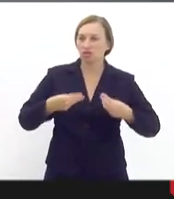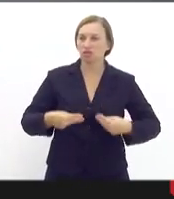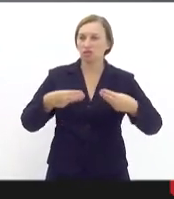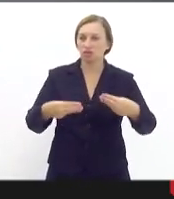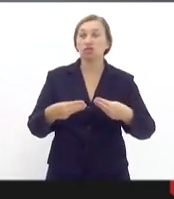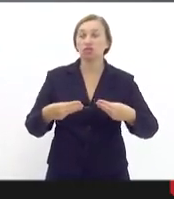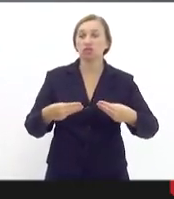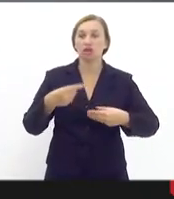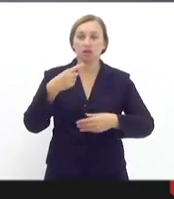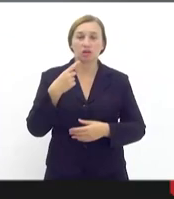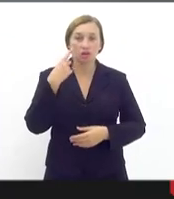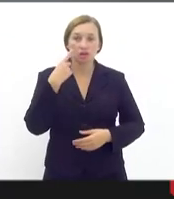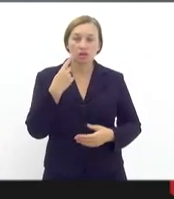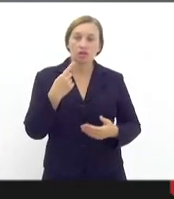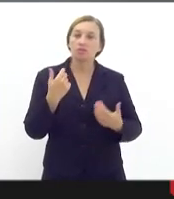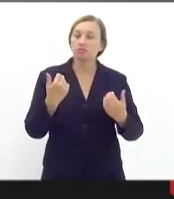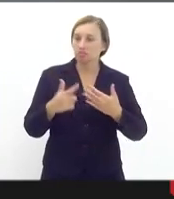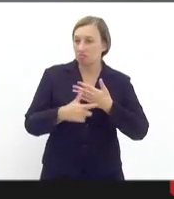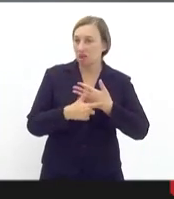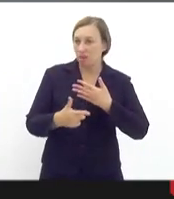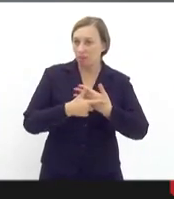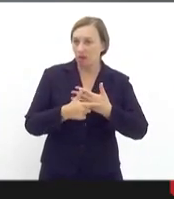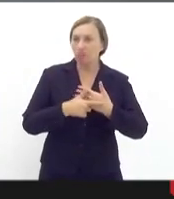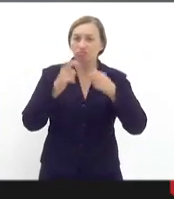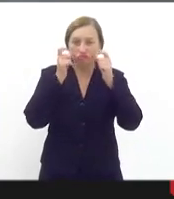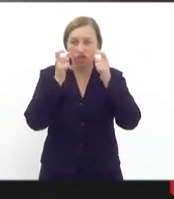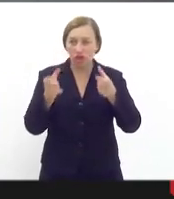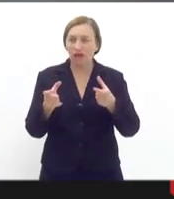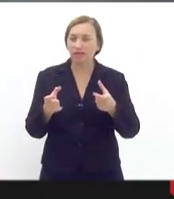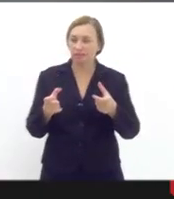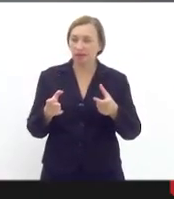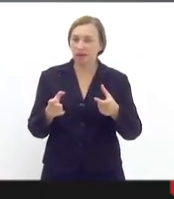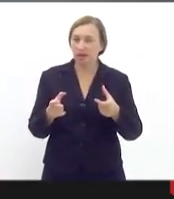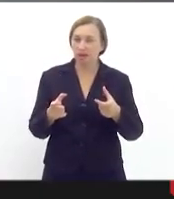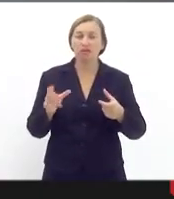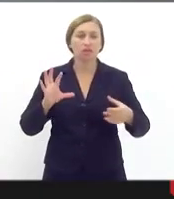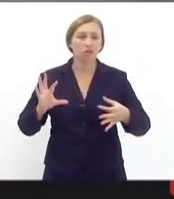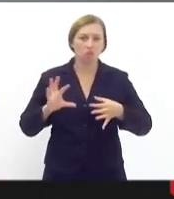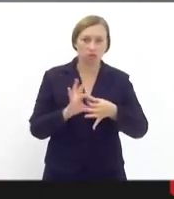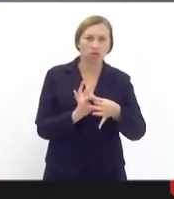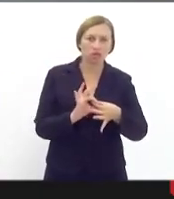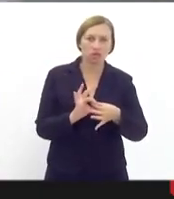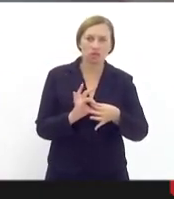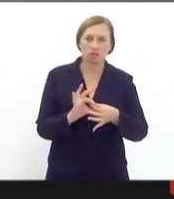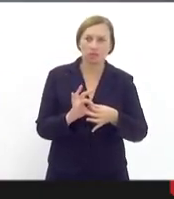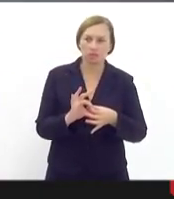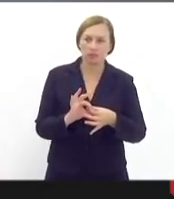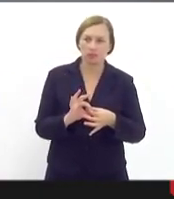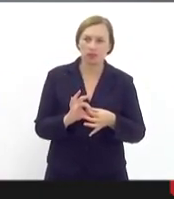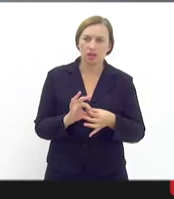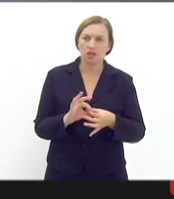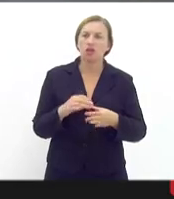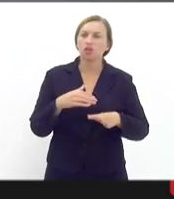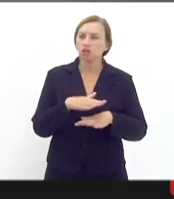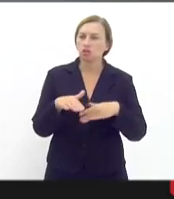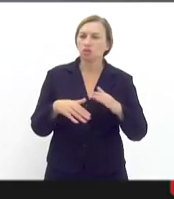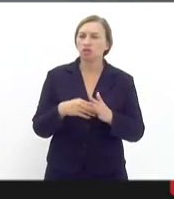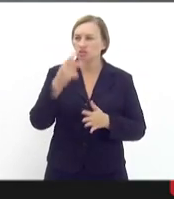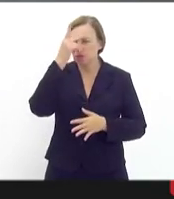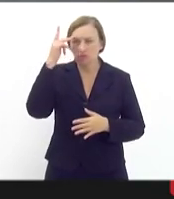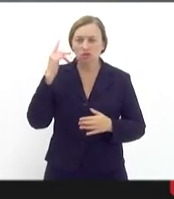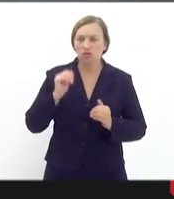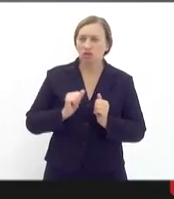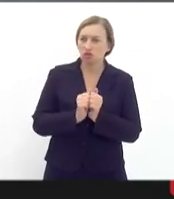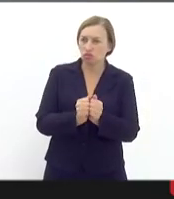criminalidade, talvez tenha um papel aí de alertar essa conexão, que todo mundo que está participando